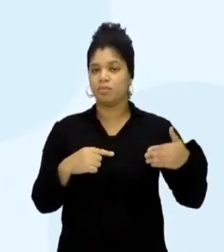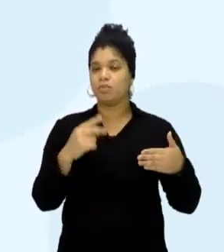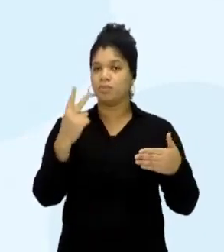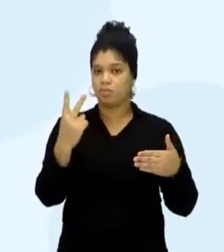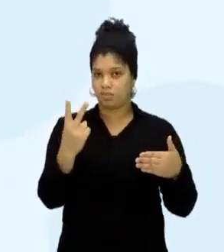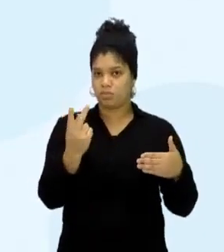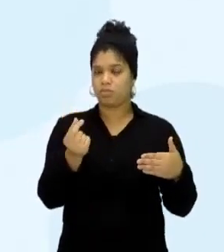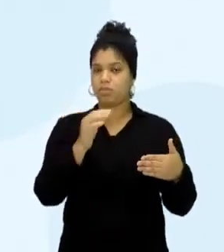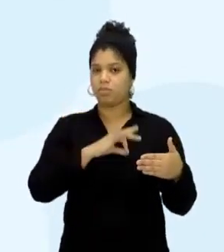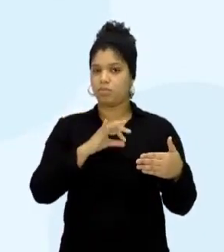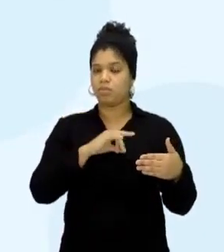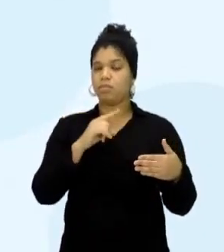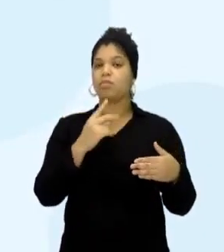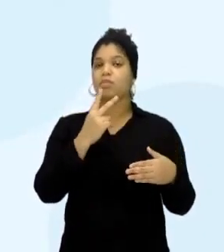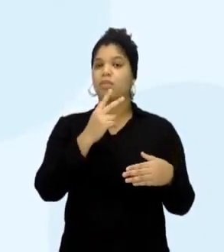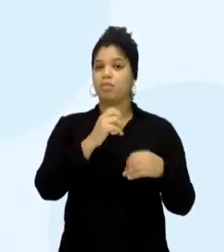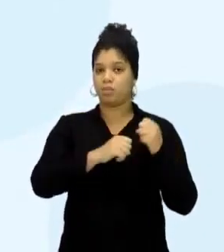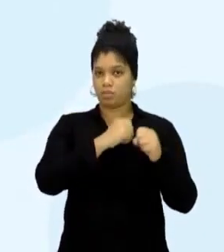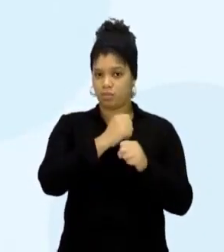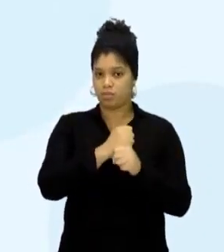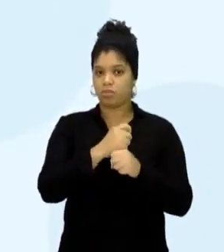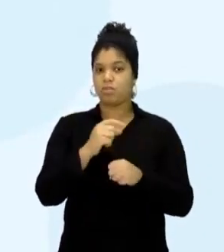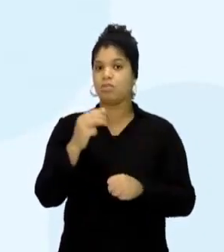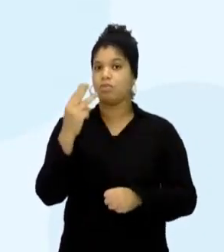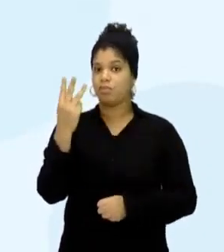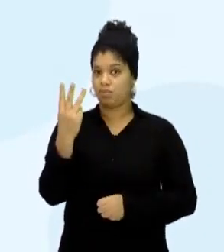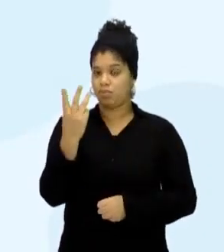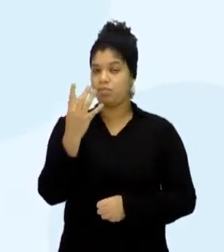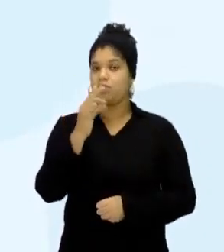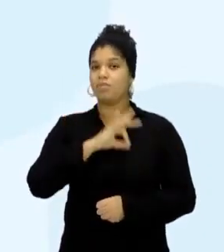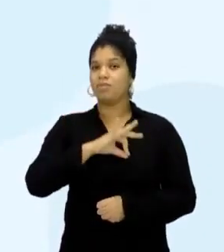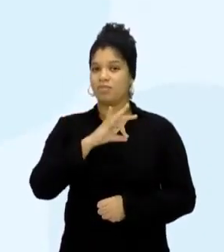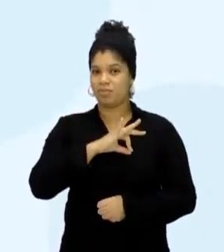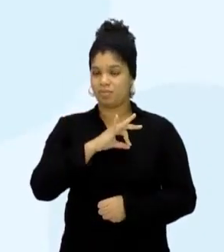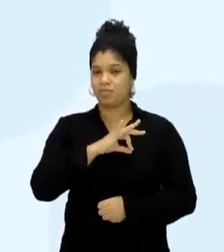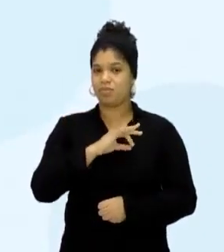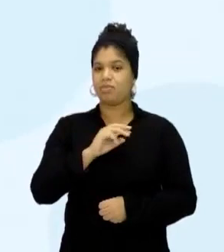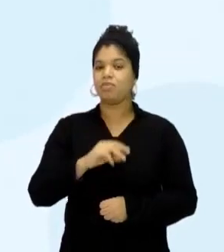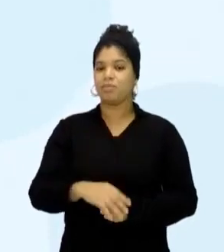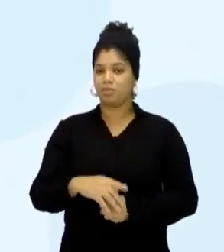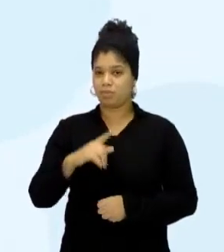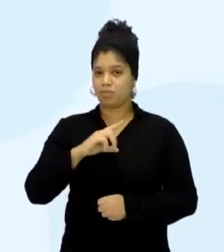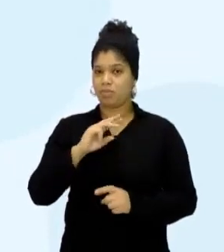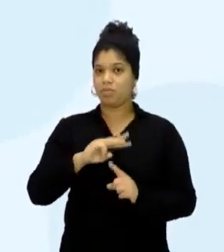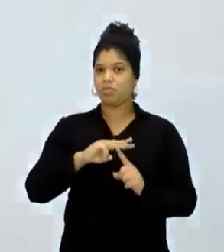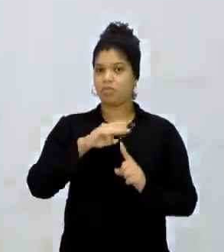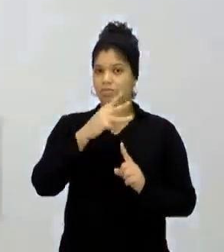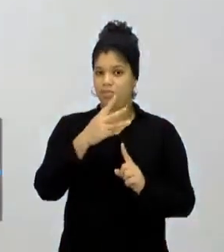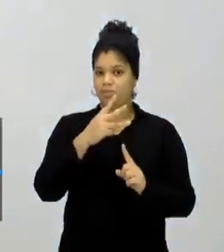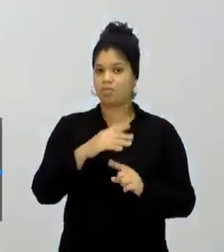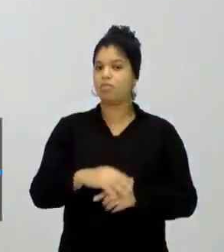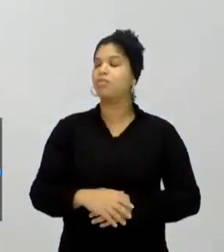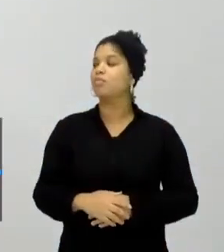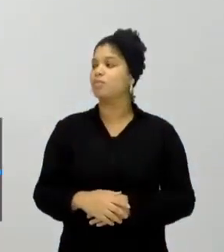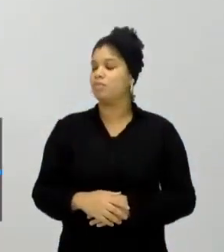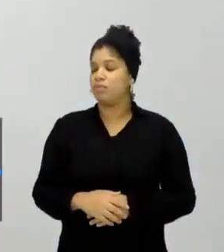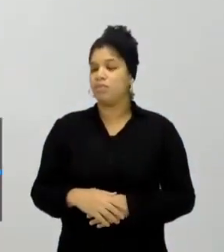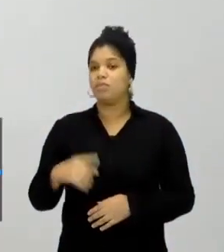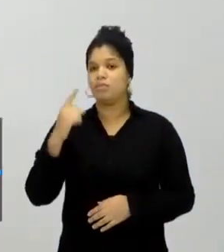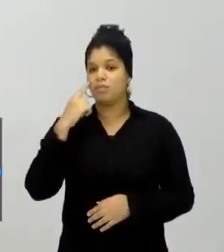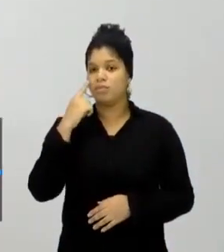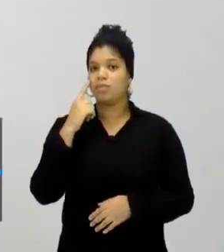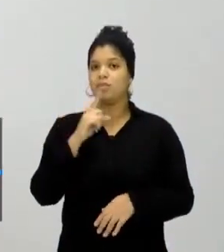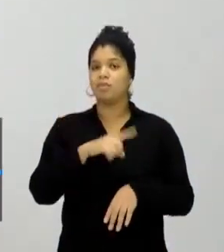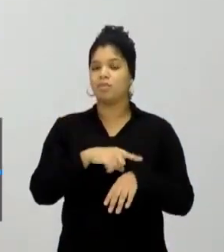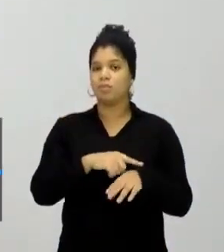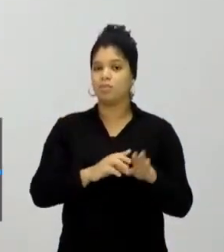2 anos, tem um acréscimo lá de 3 salários mínimos. Então, um salário a mais. E assim por diante. Então, tem que entender que vai ter o tempo passando e